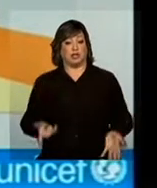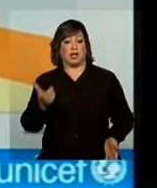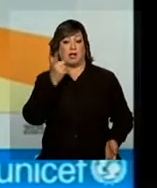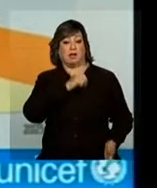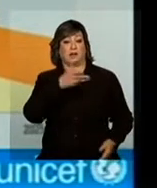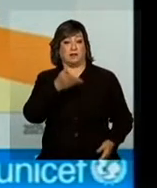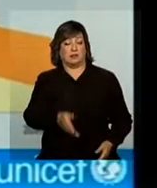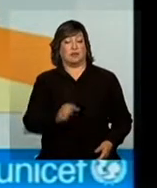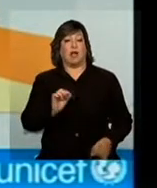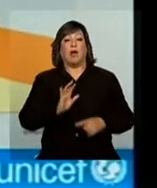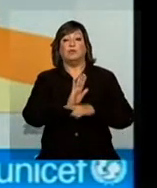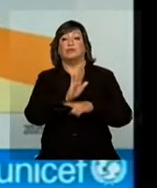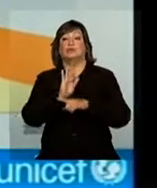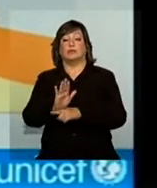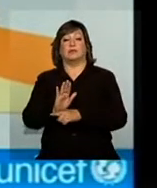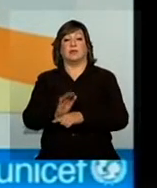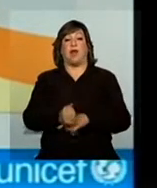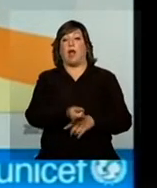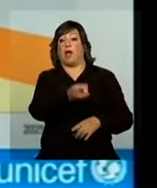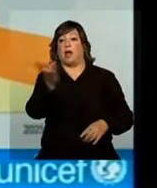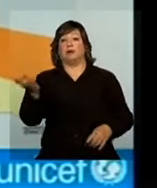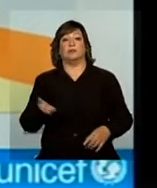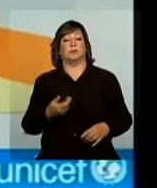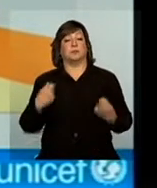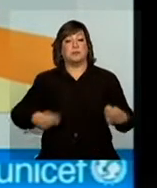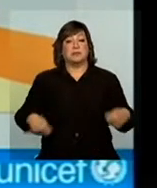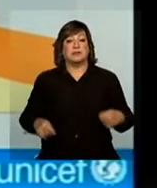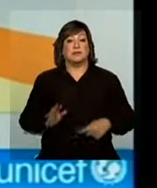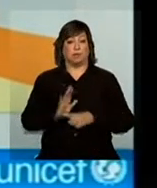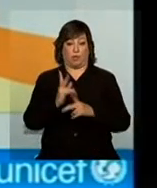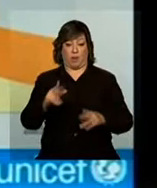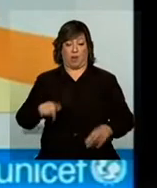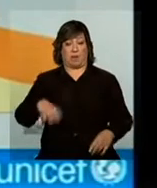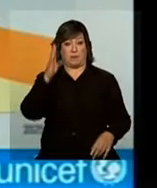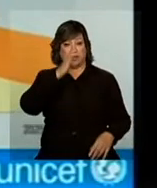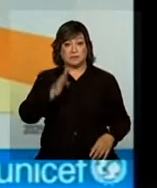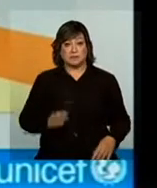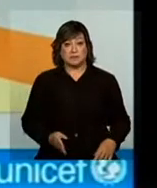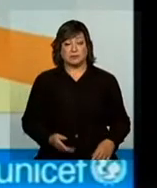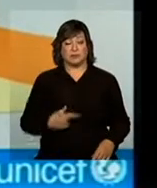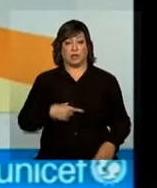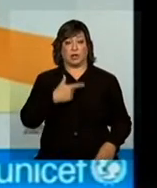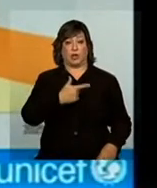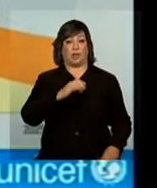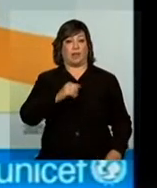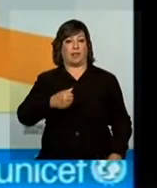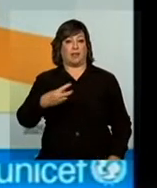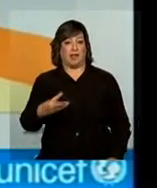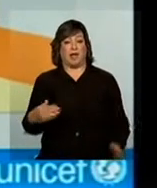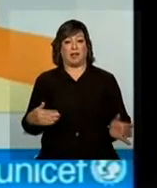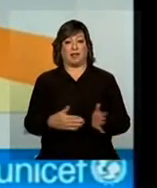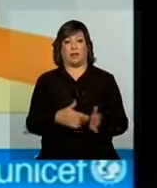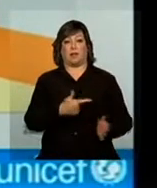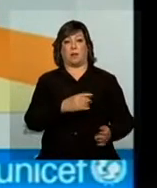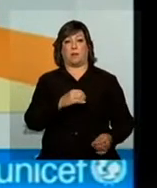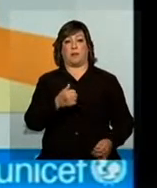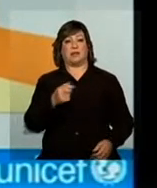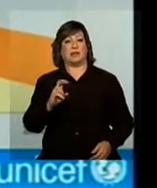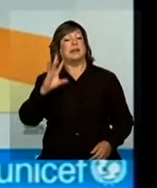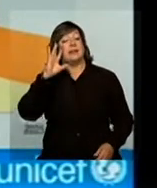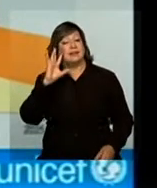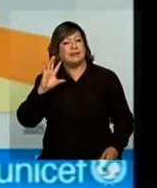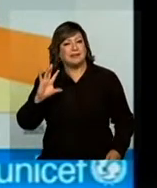apoiar aqueles que ainda precisam de apoio, como é o caso brasileiro, de, em 2013 a 2015,